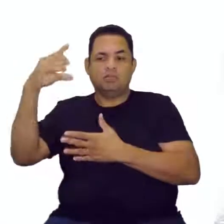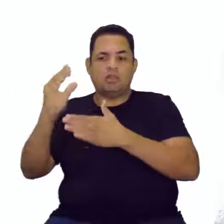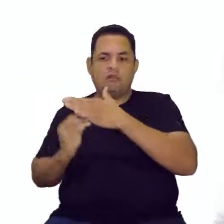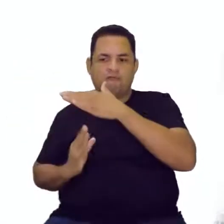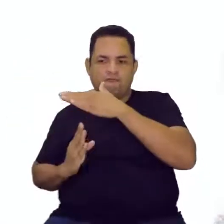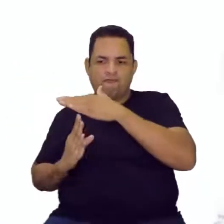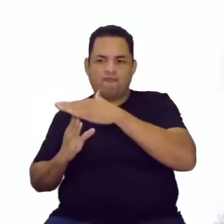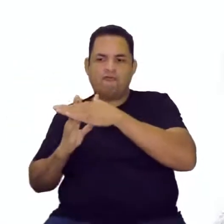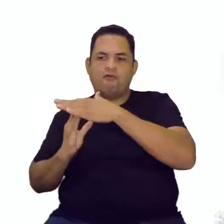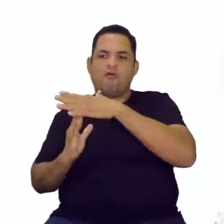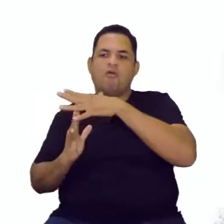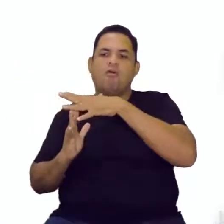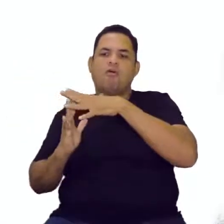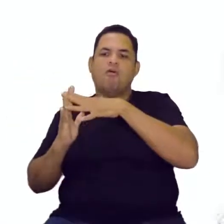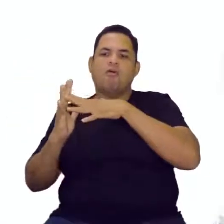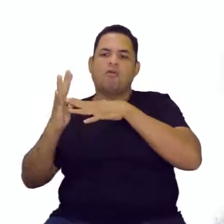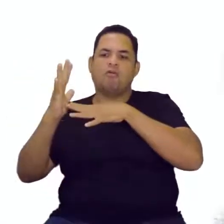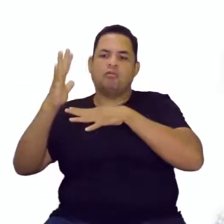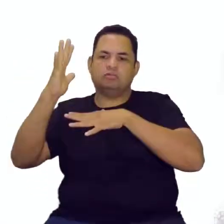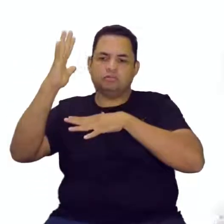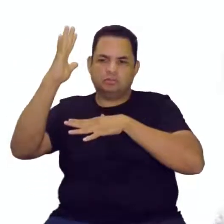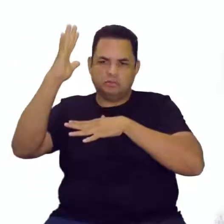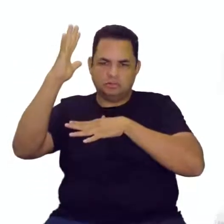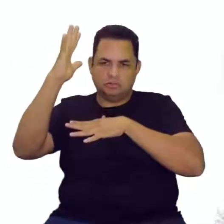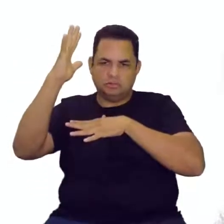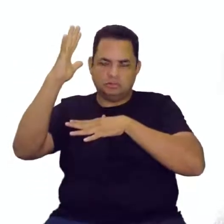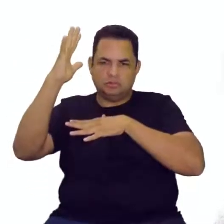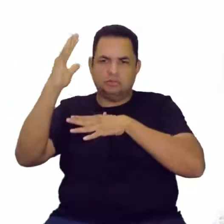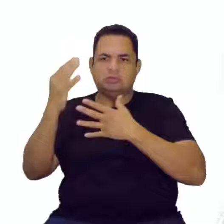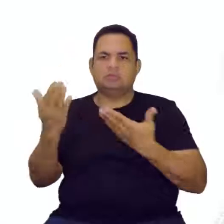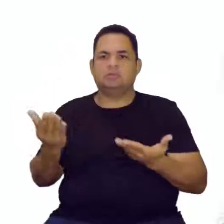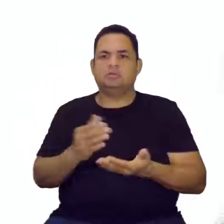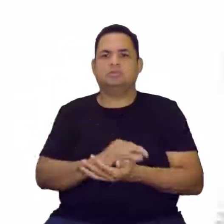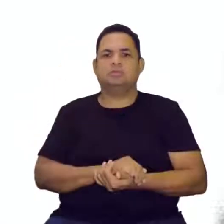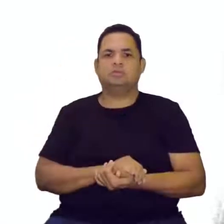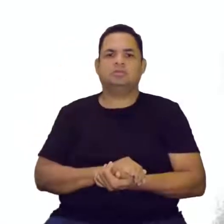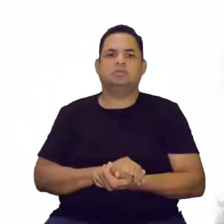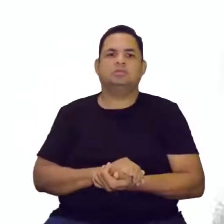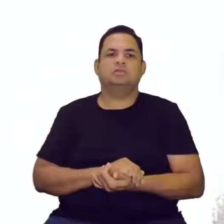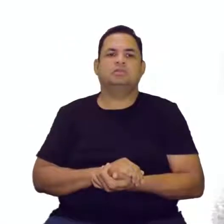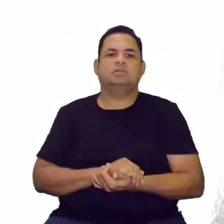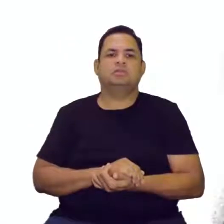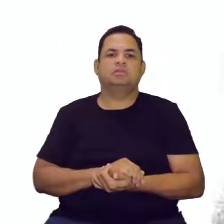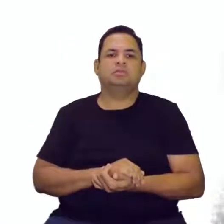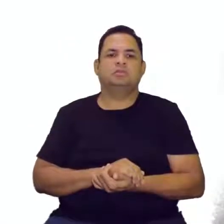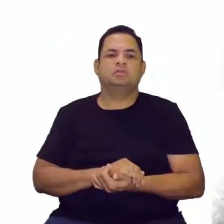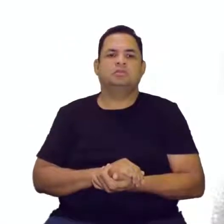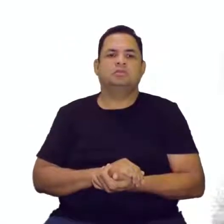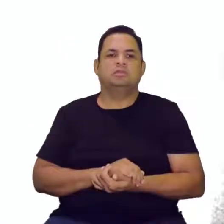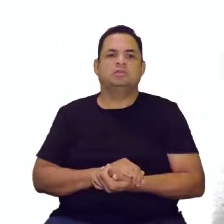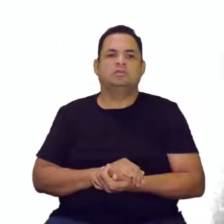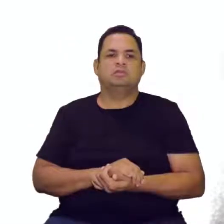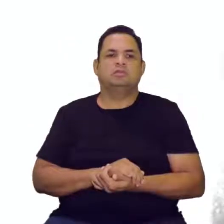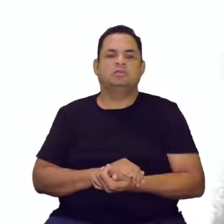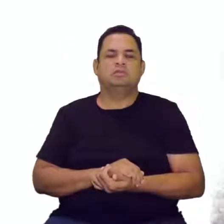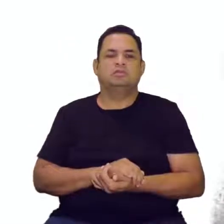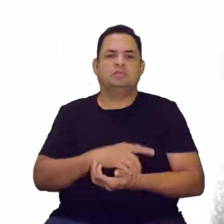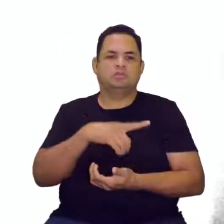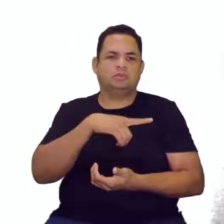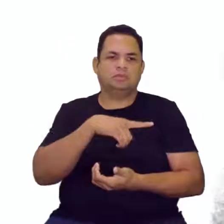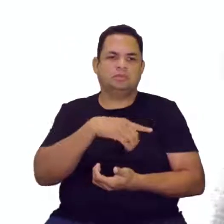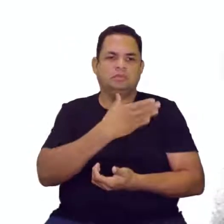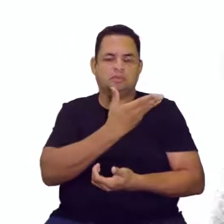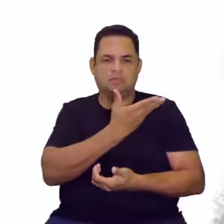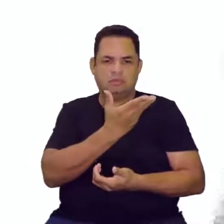sai direto da superfície da Terra para o espaço. Olha só outro esquema. Nós temos